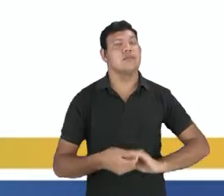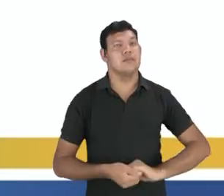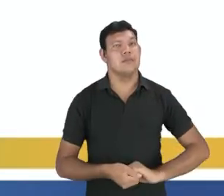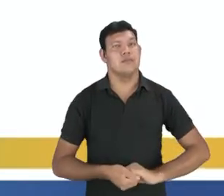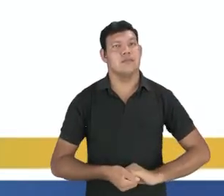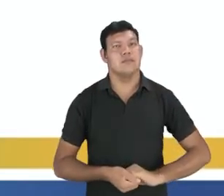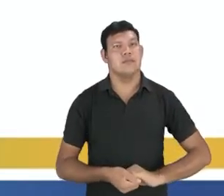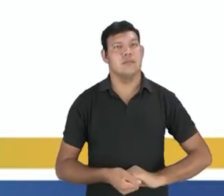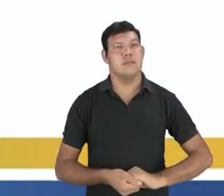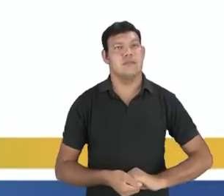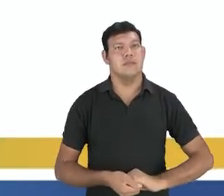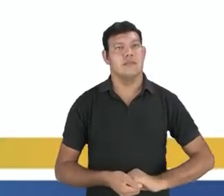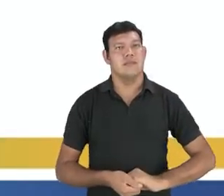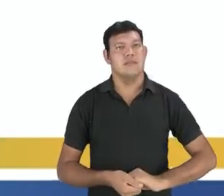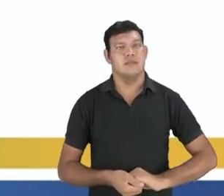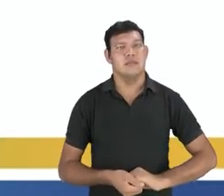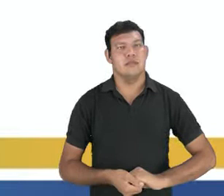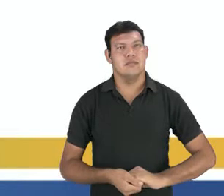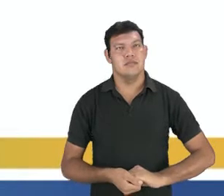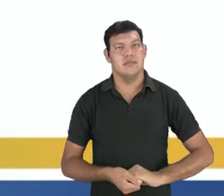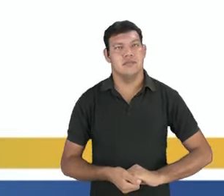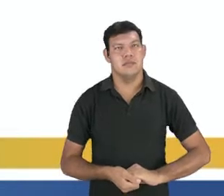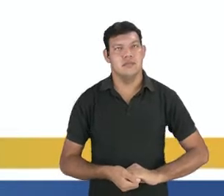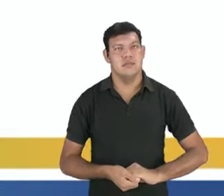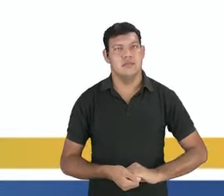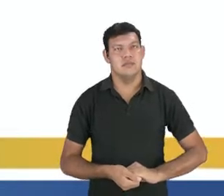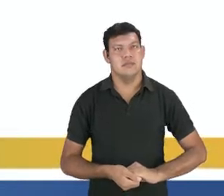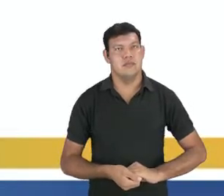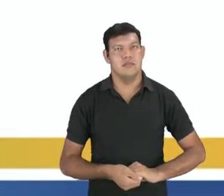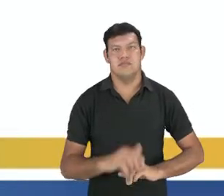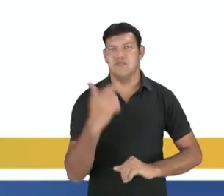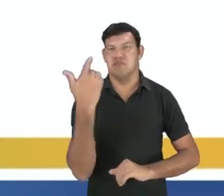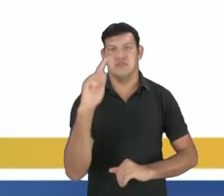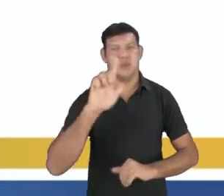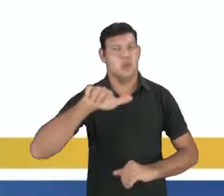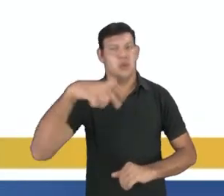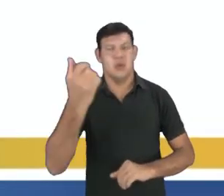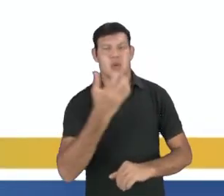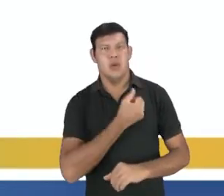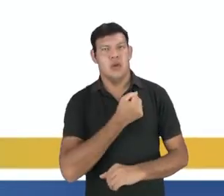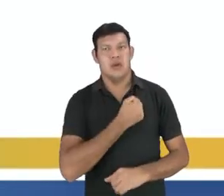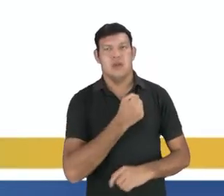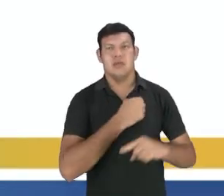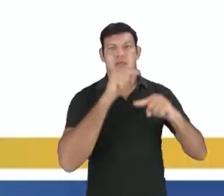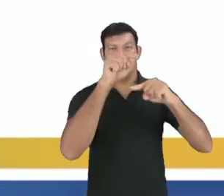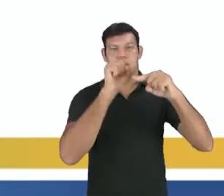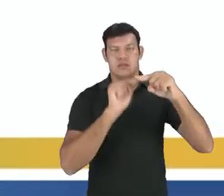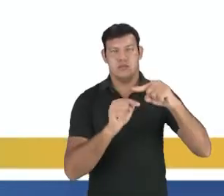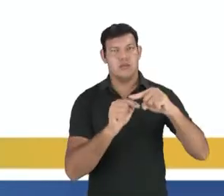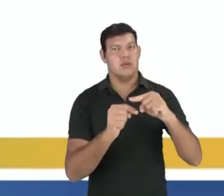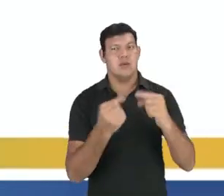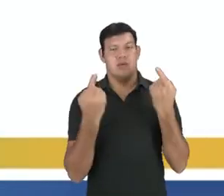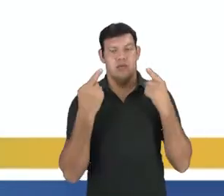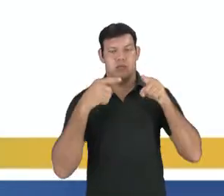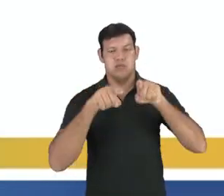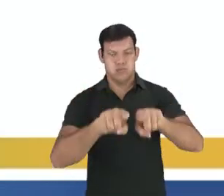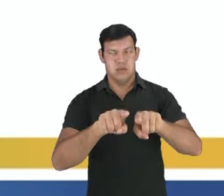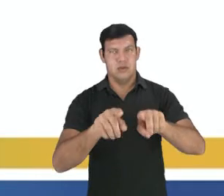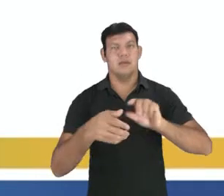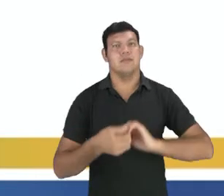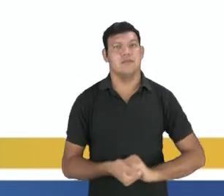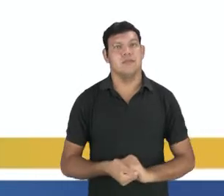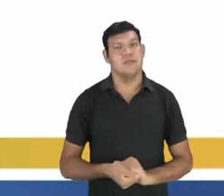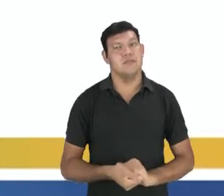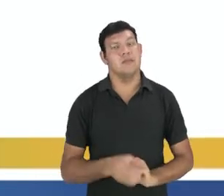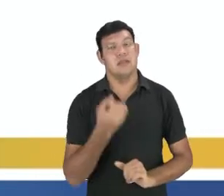desses aqui, do 4, 13 e 15. Além do 1, não tem mais nenhum número que vai dividir os 3 ao mesmo tempo.